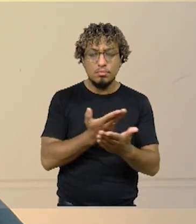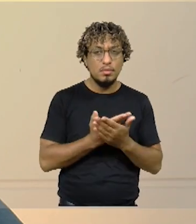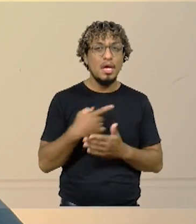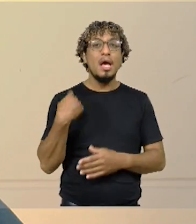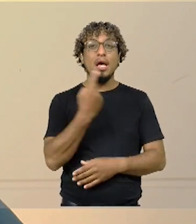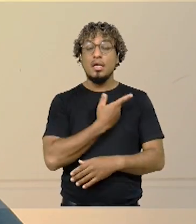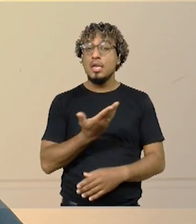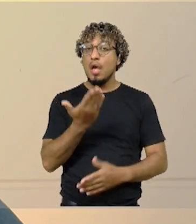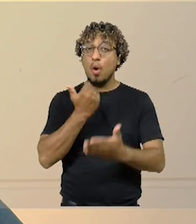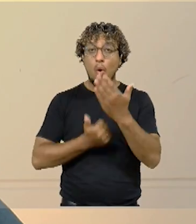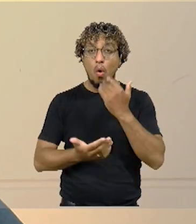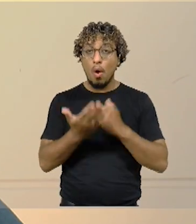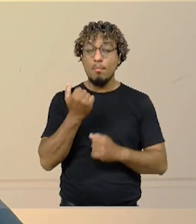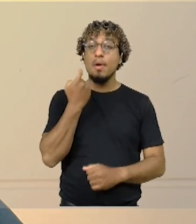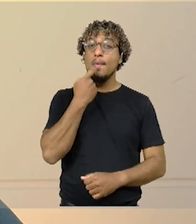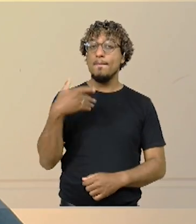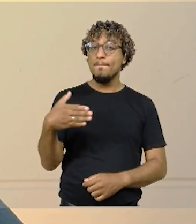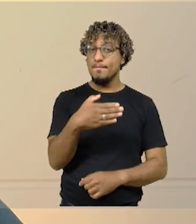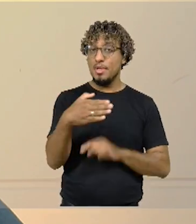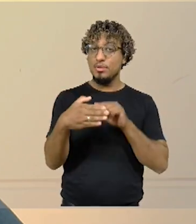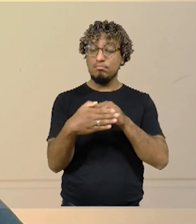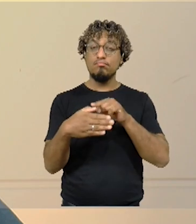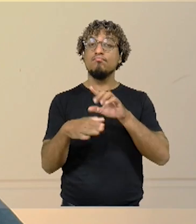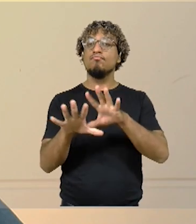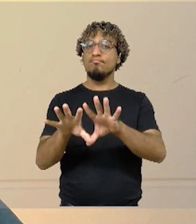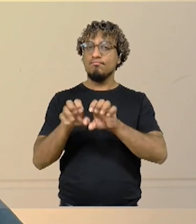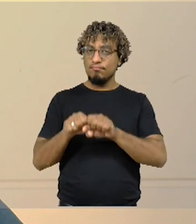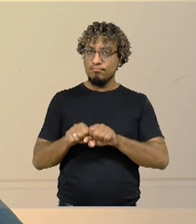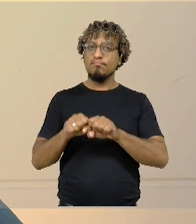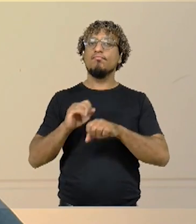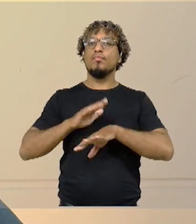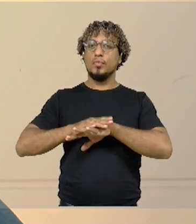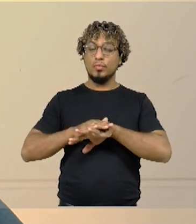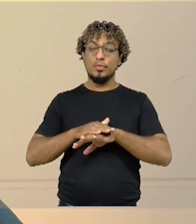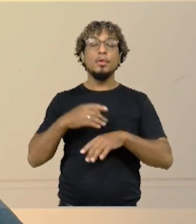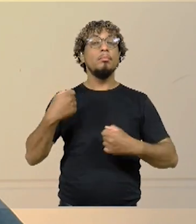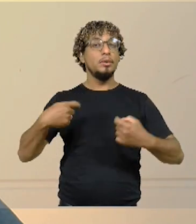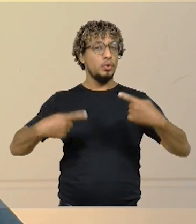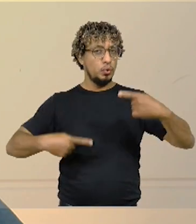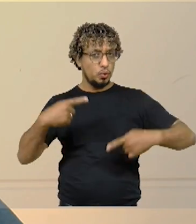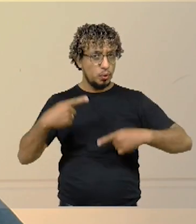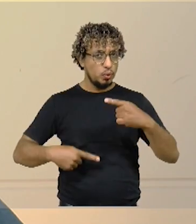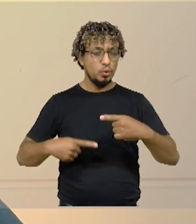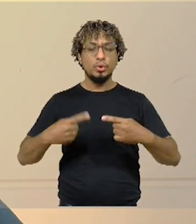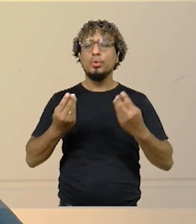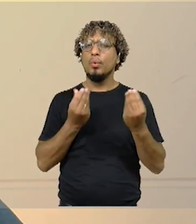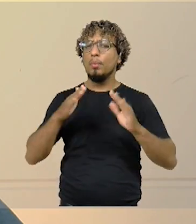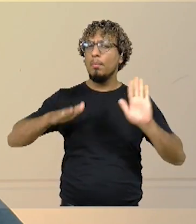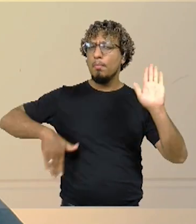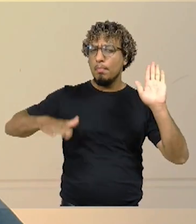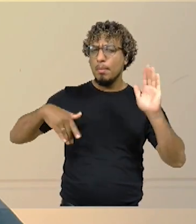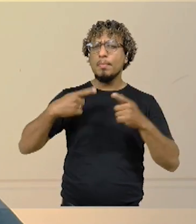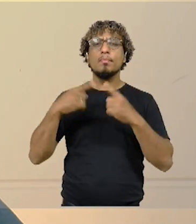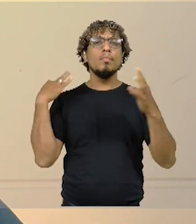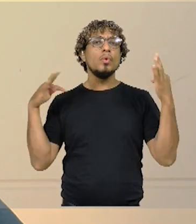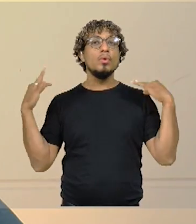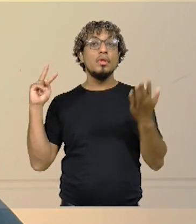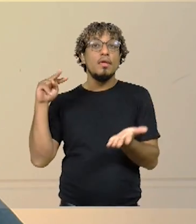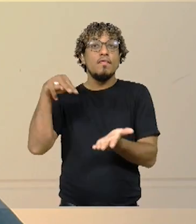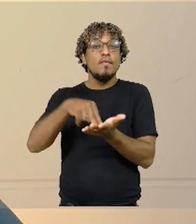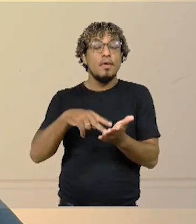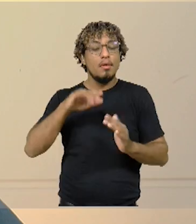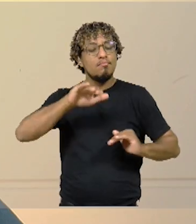do turismo aqui no município, tendo em vista que São Luís é patrimônio, tem a preservação do patrimônio também, tem o envolvimento da população em